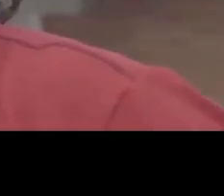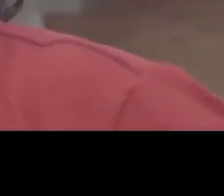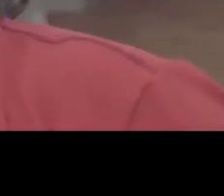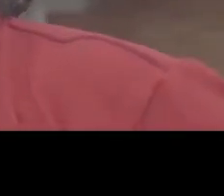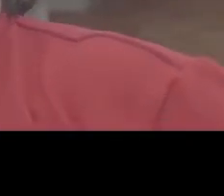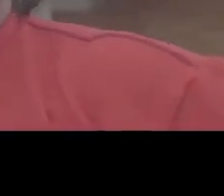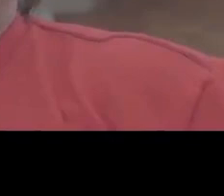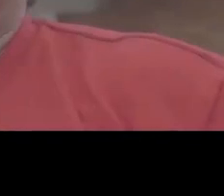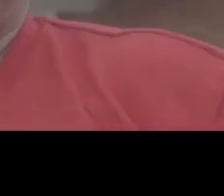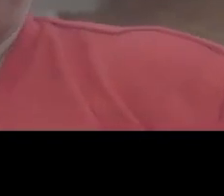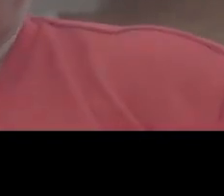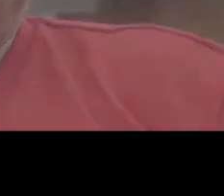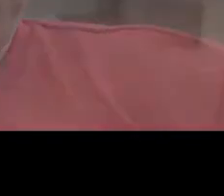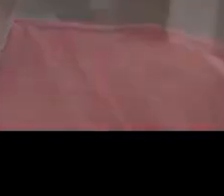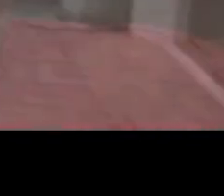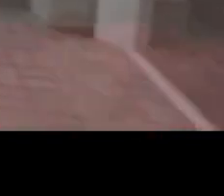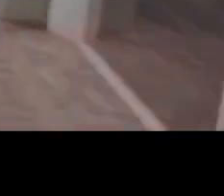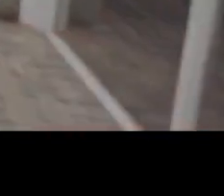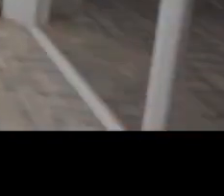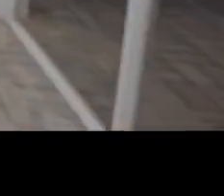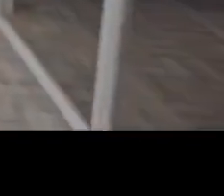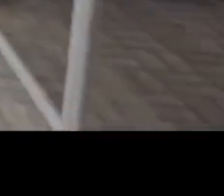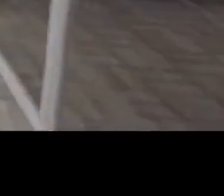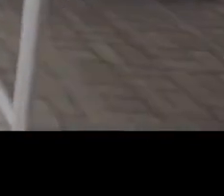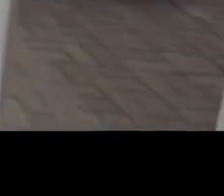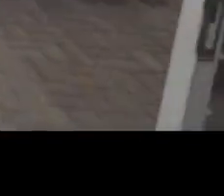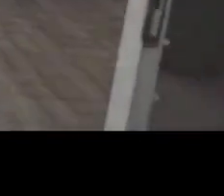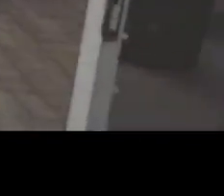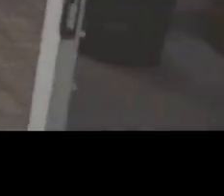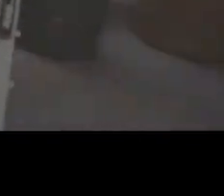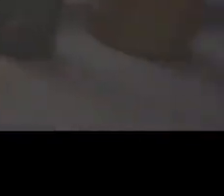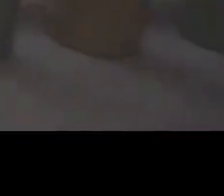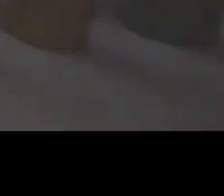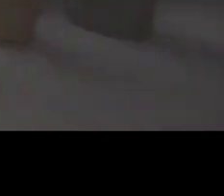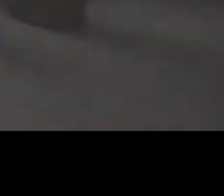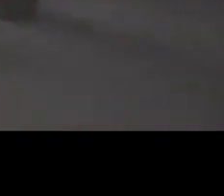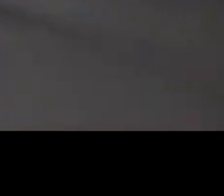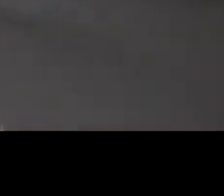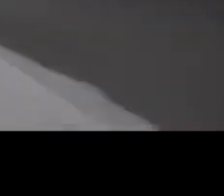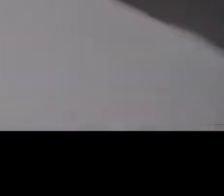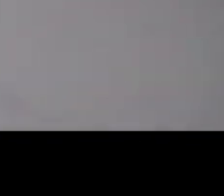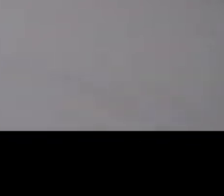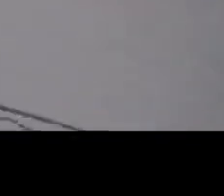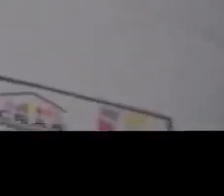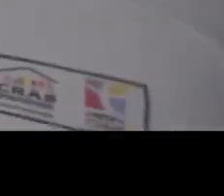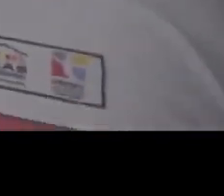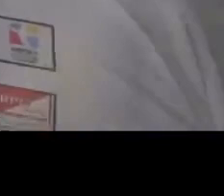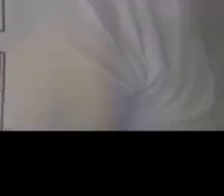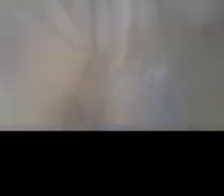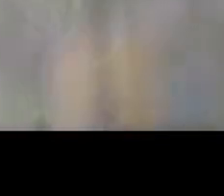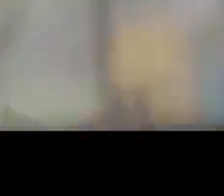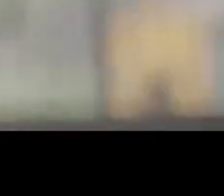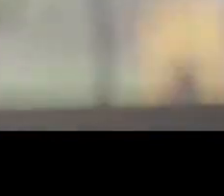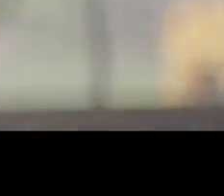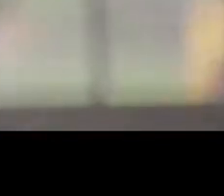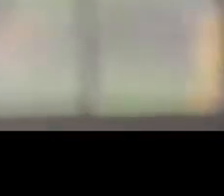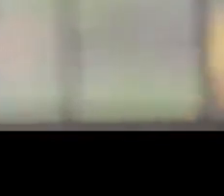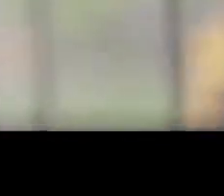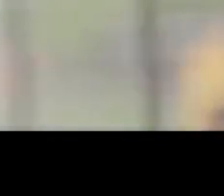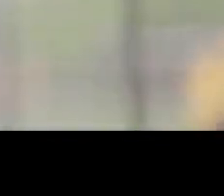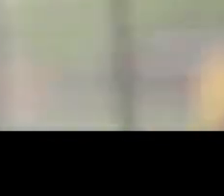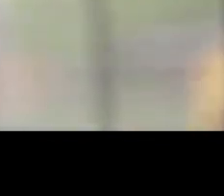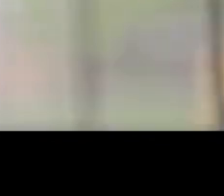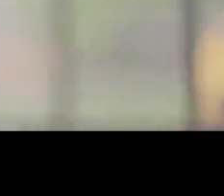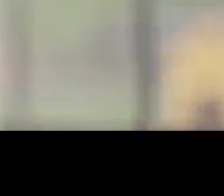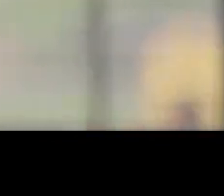Aí quando veio o diagnóstico que ele precisaria frequentar PAI, eu desabei. E depois não, eu fiquei vendo que